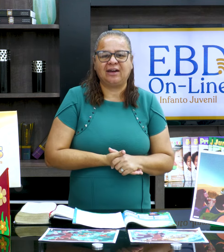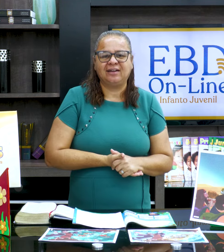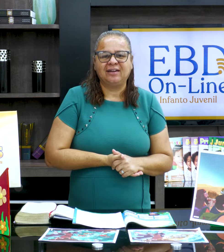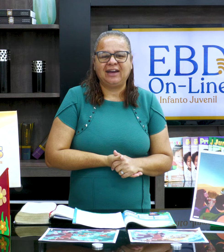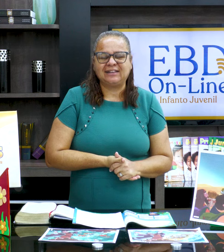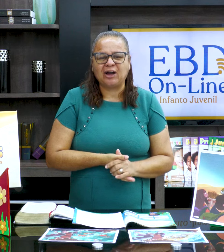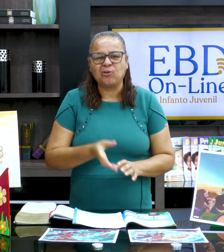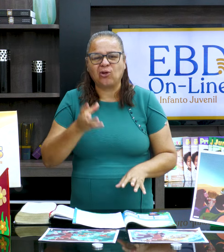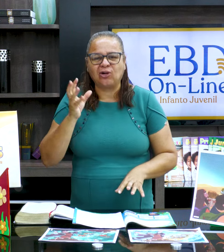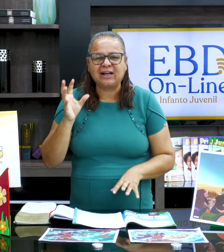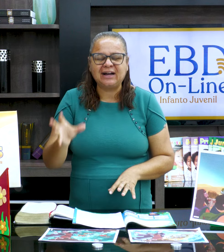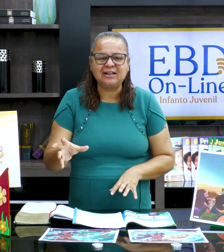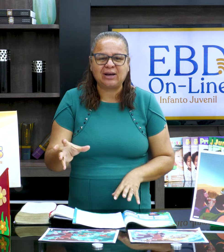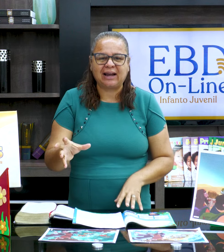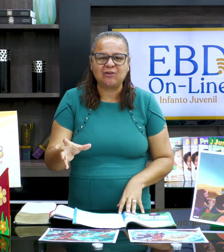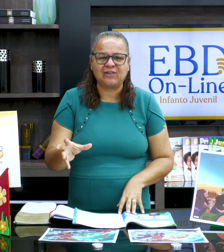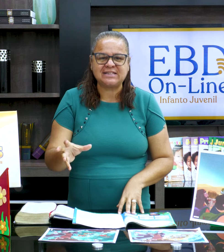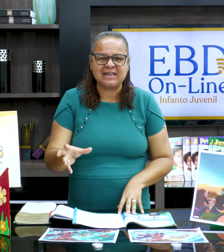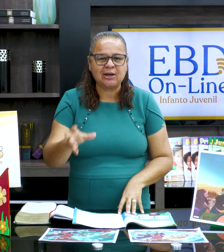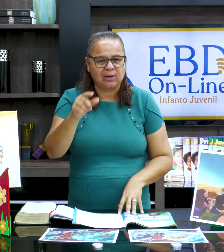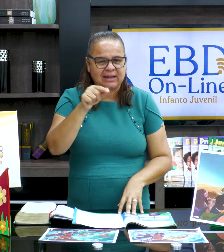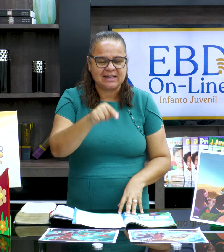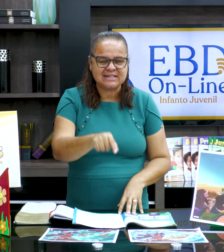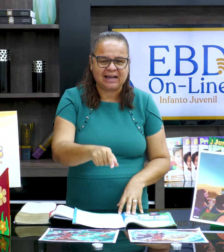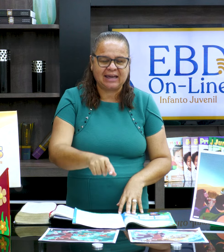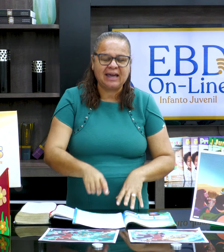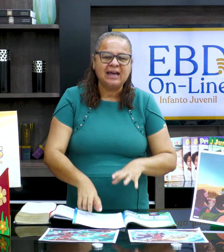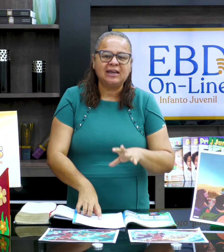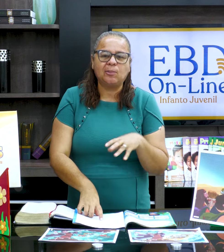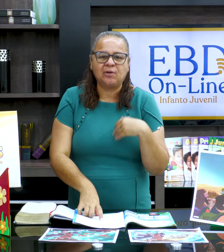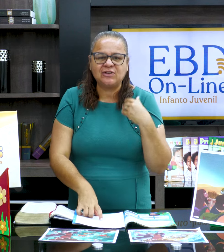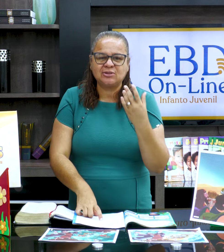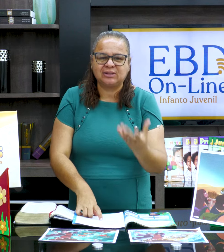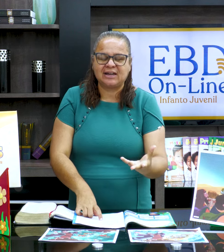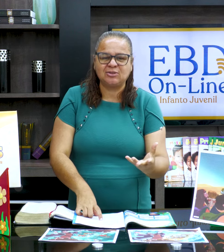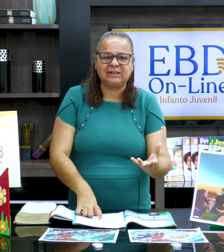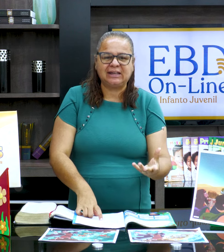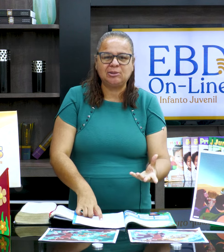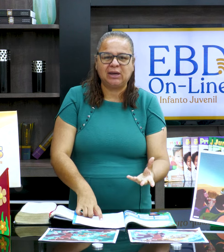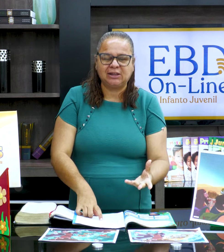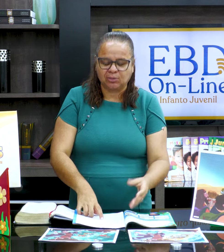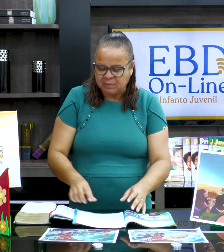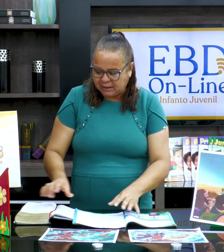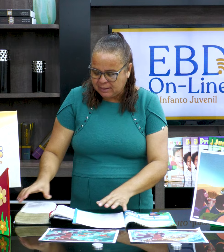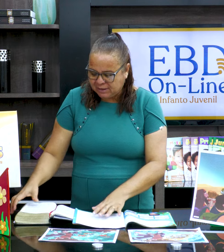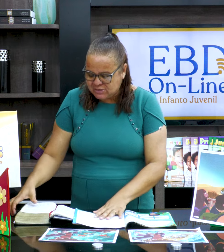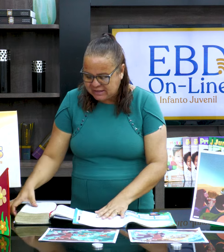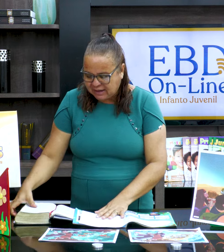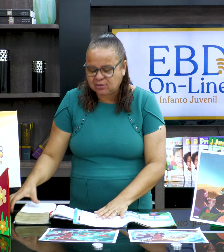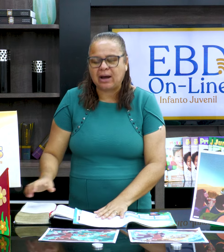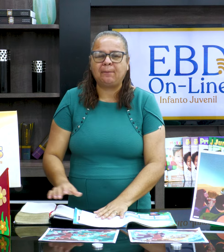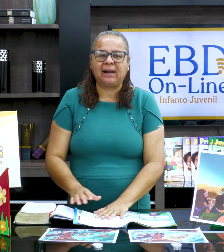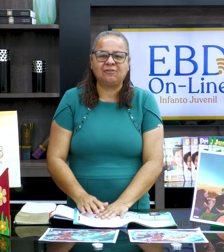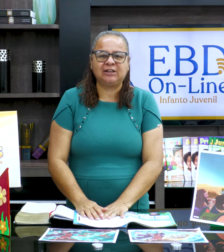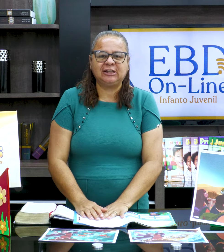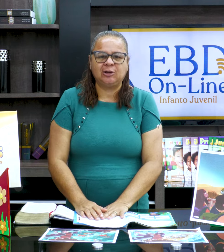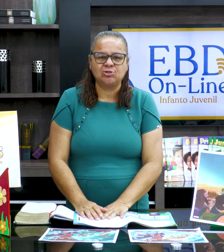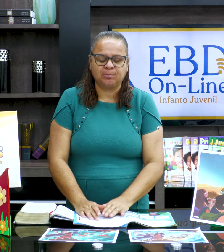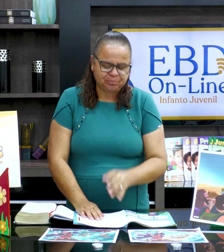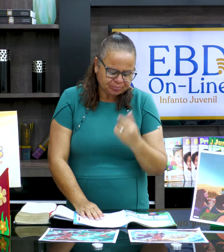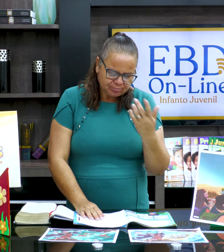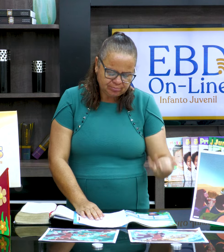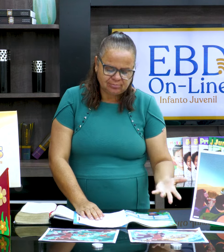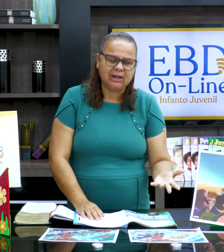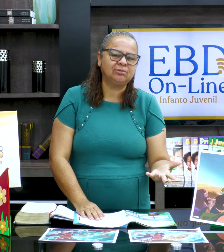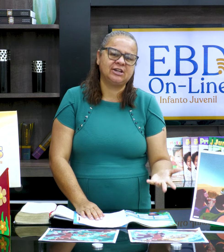vitória ão colocando ali o versículo a criança ler e o professor traz o entendimento e manuseando a palavra de